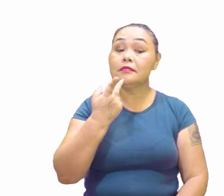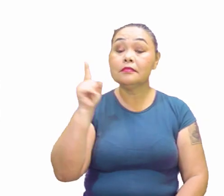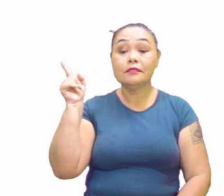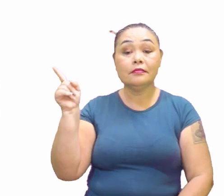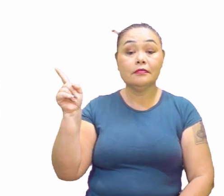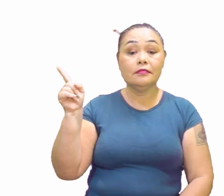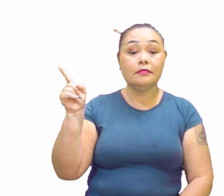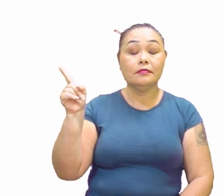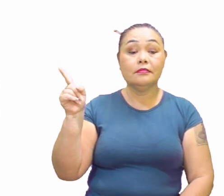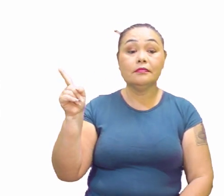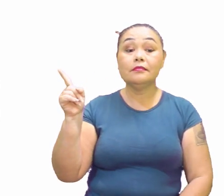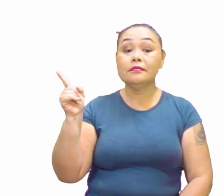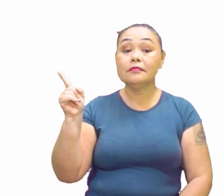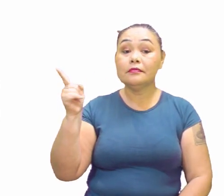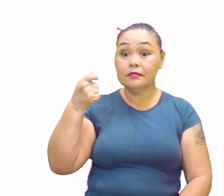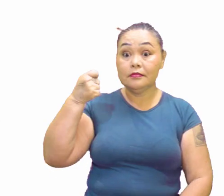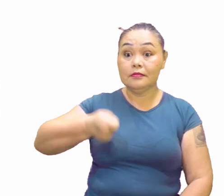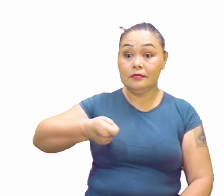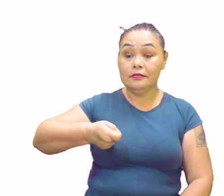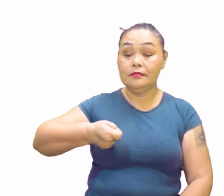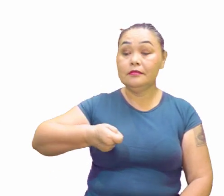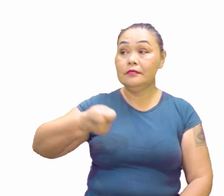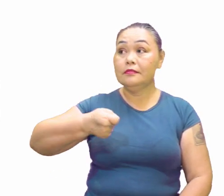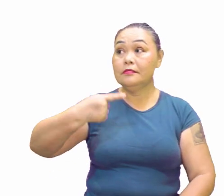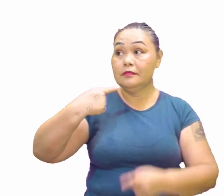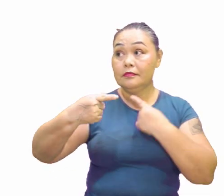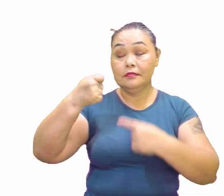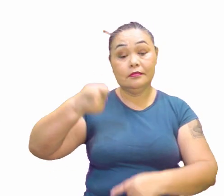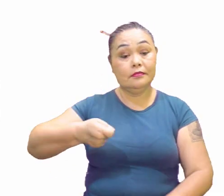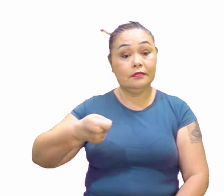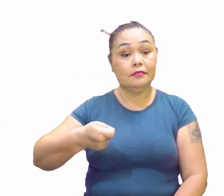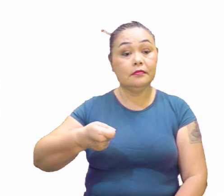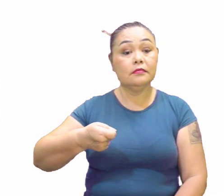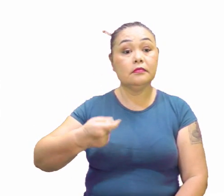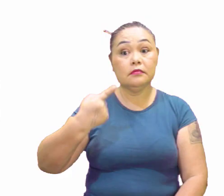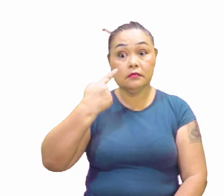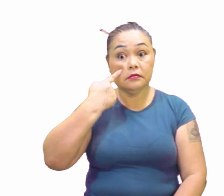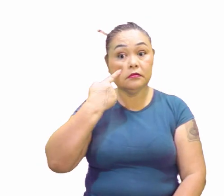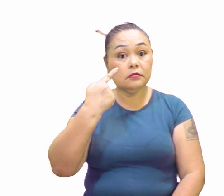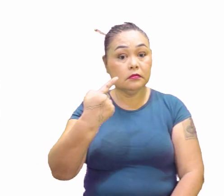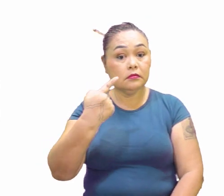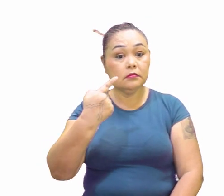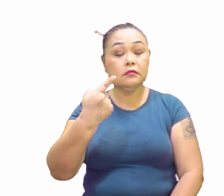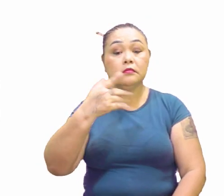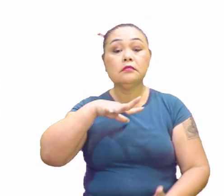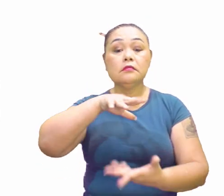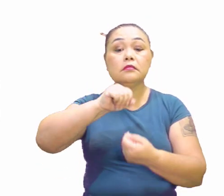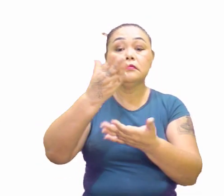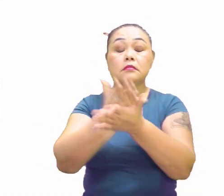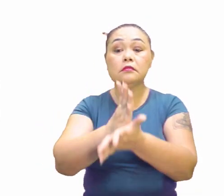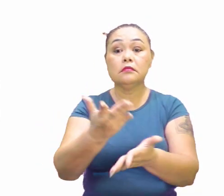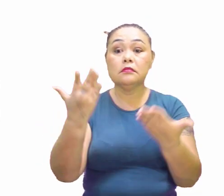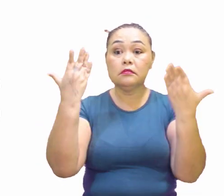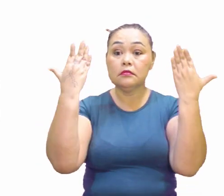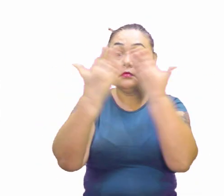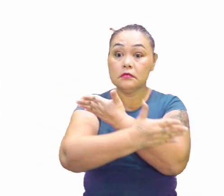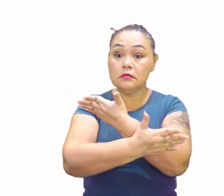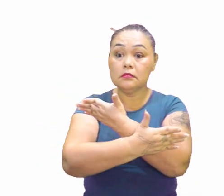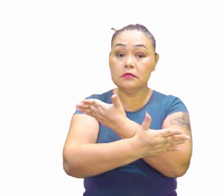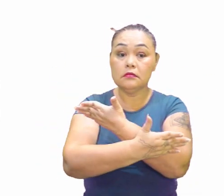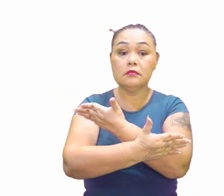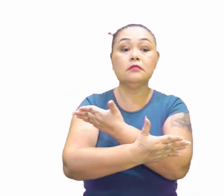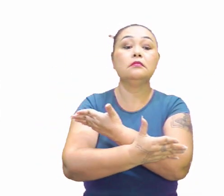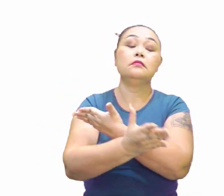para cá com o discurso de autoridade, né? O meu argumento de autoridade. Olho por olho e o mundo acabará cego.